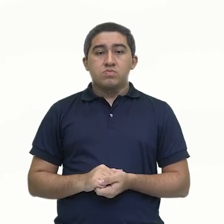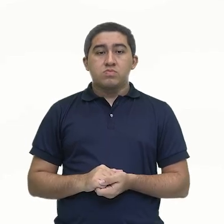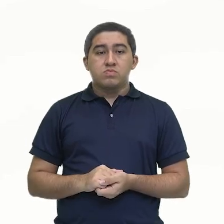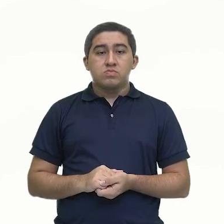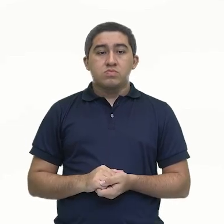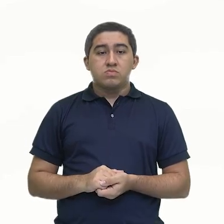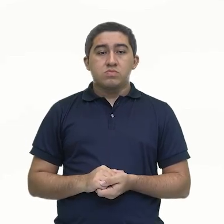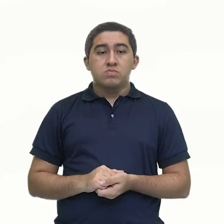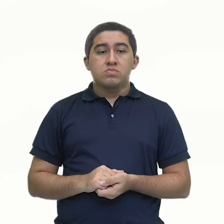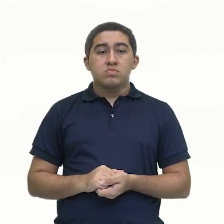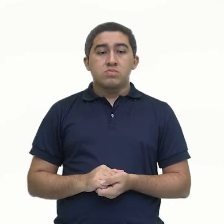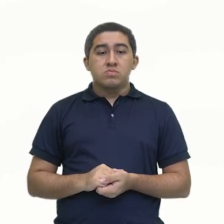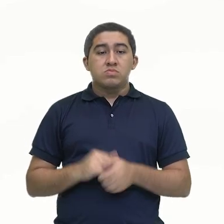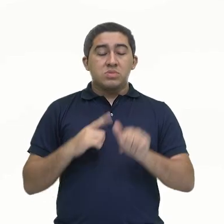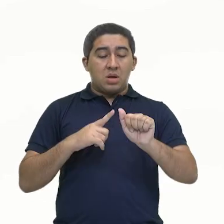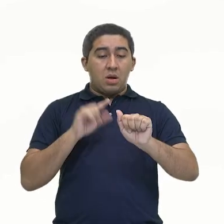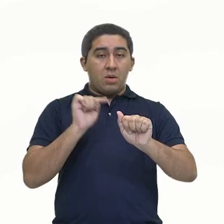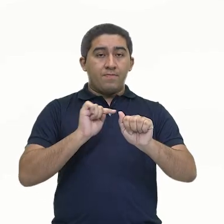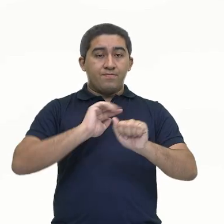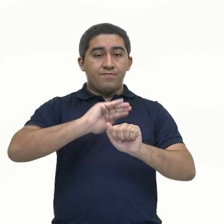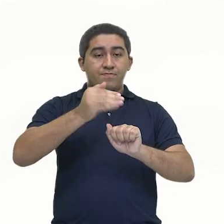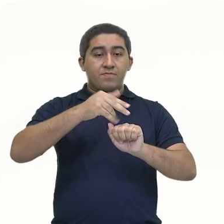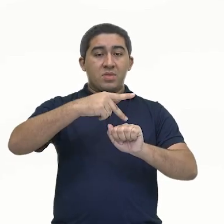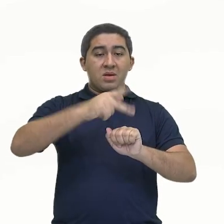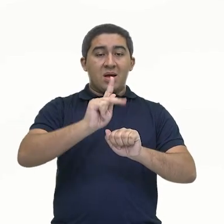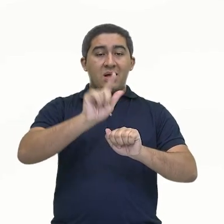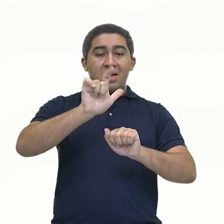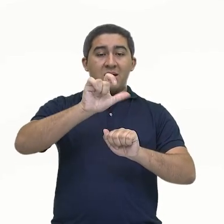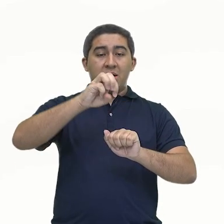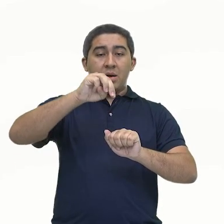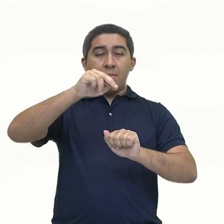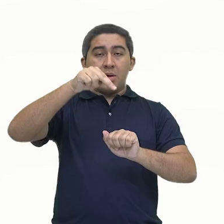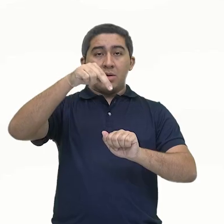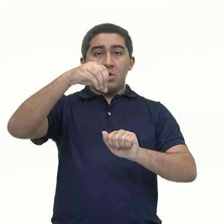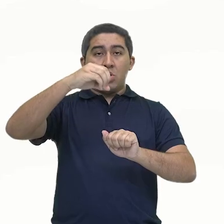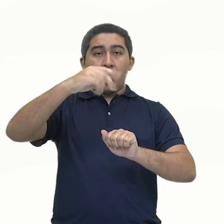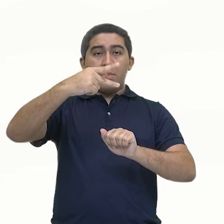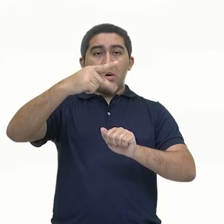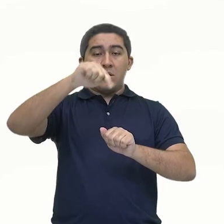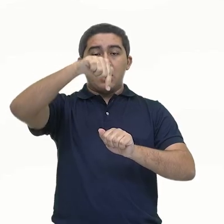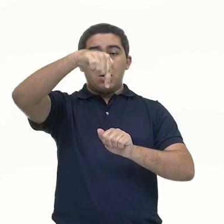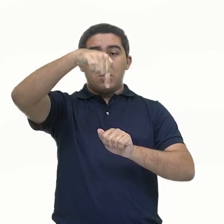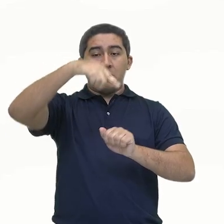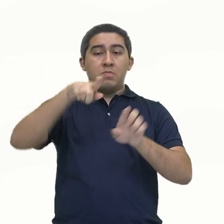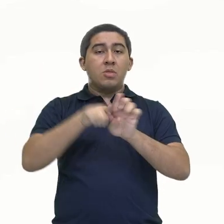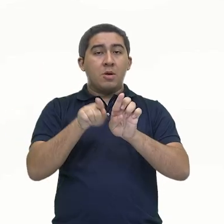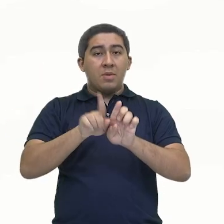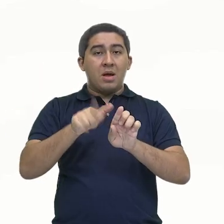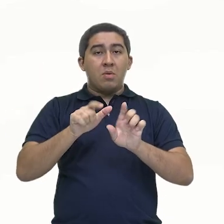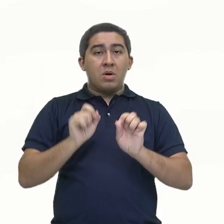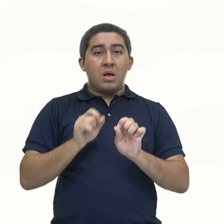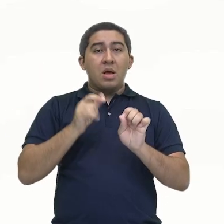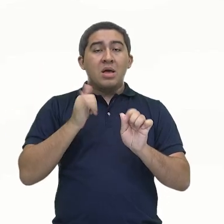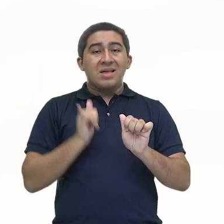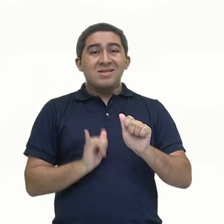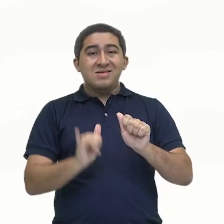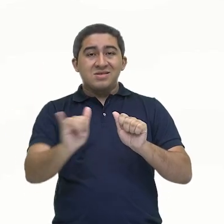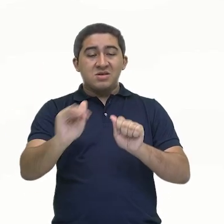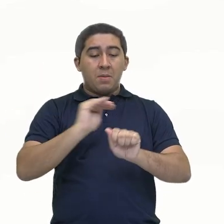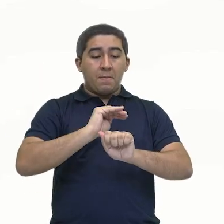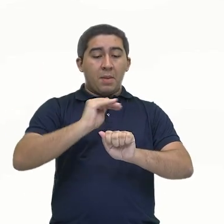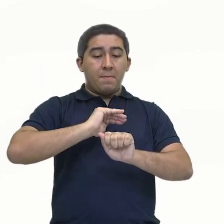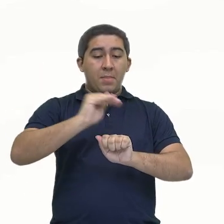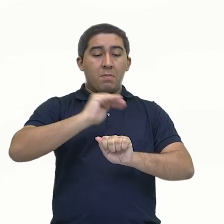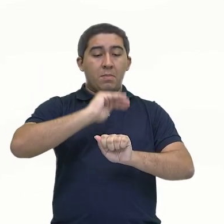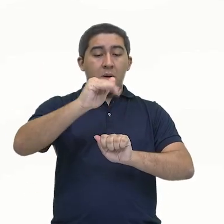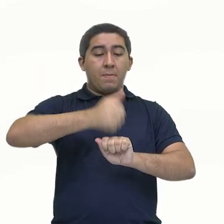tem 7 camadas eletrônicas, K, L, M, N, O, P e Q, que também são chamadas de níveis de energias. Então a gente pode dizer